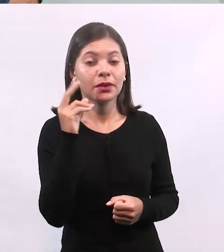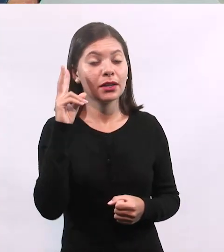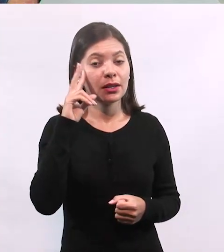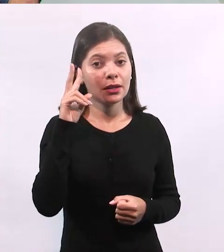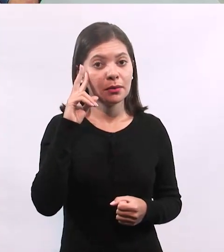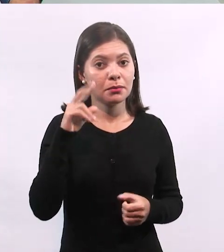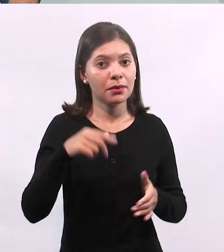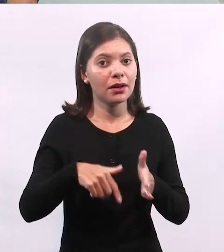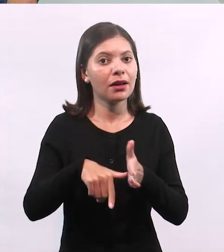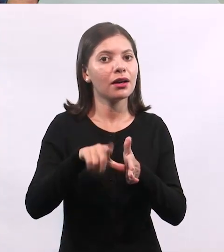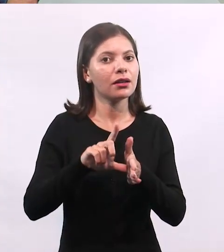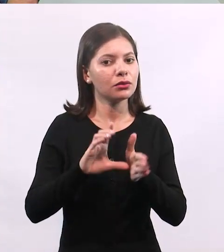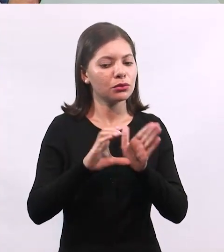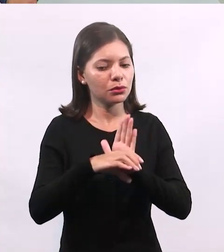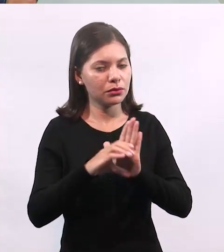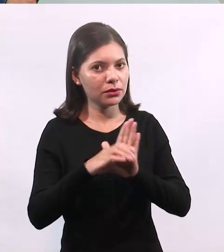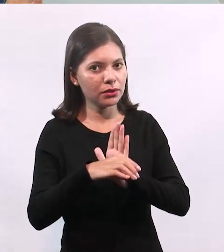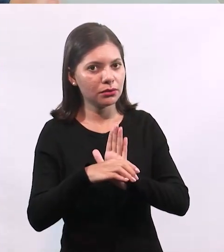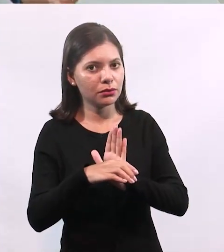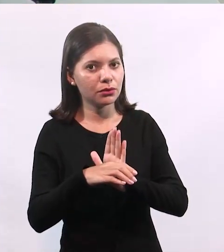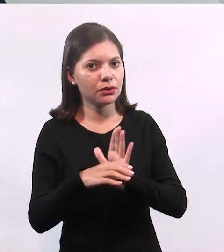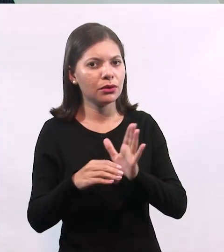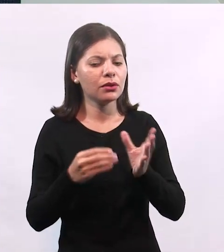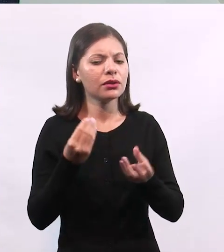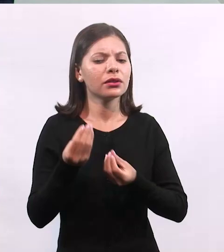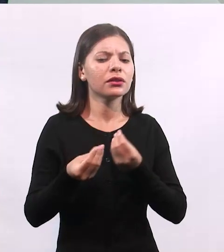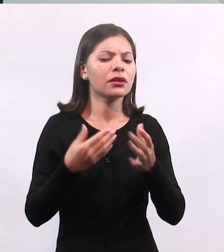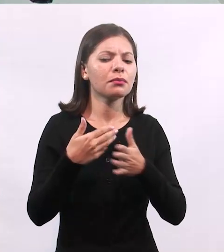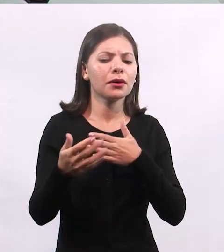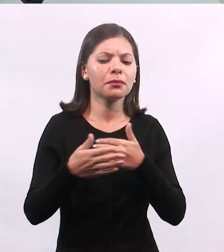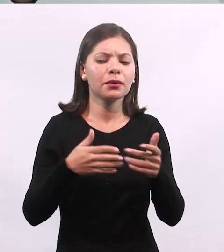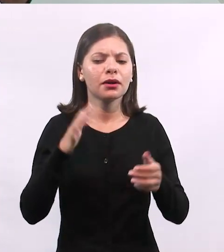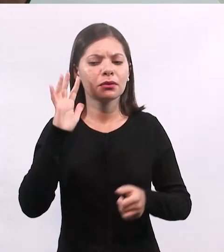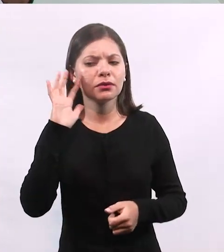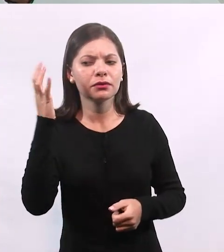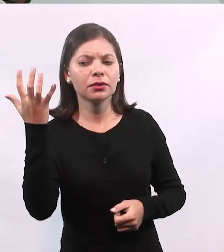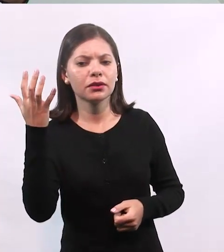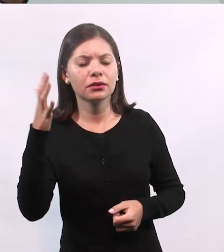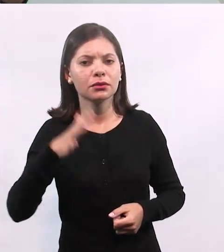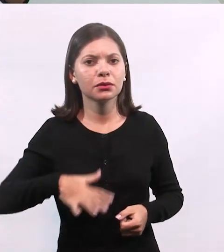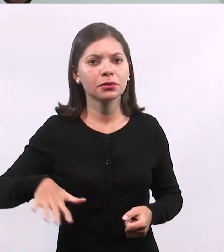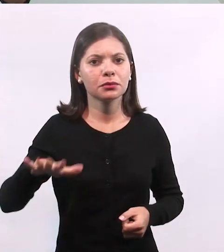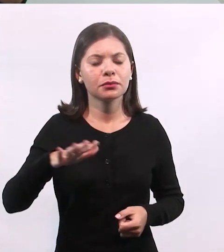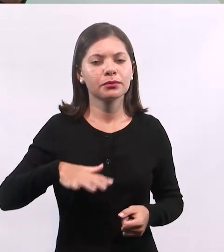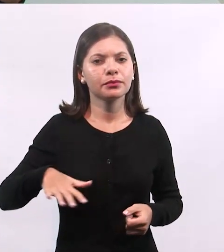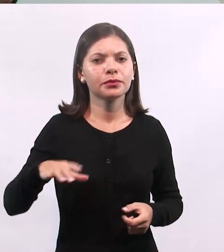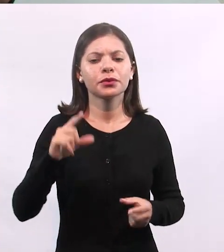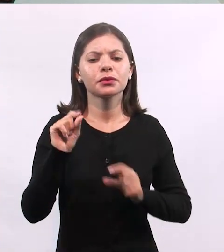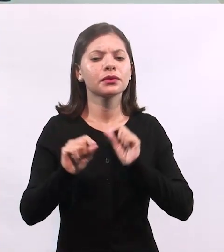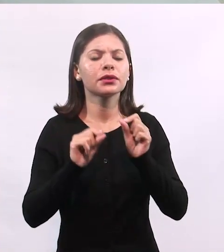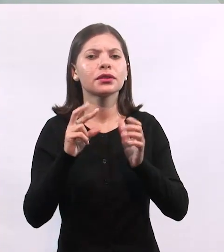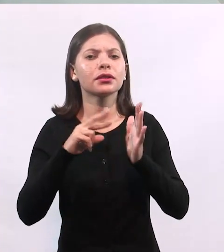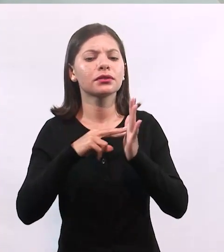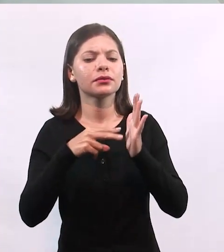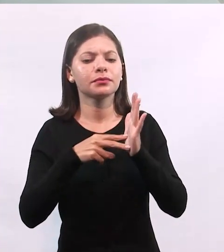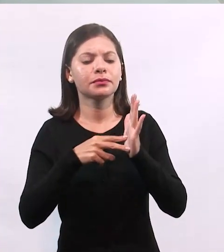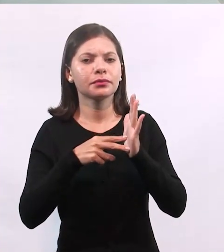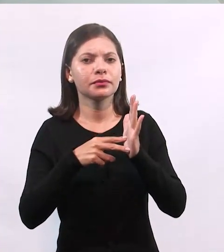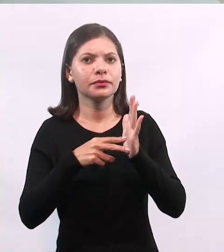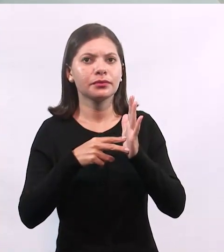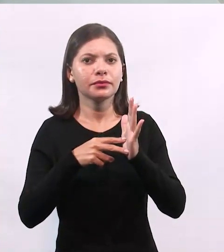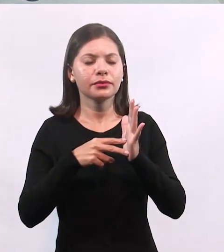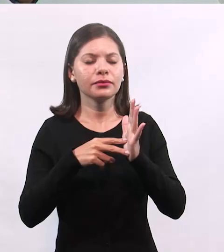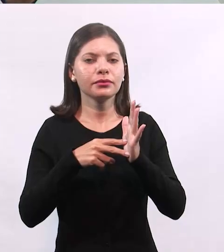ainda lembrados demais conceitos envolvidos como o que que é um evento aleatório o que que é um espaço amostral que que é um evento